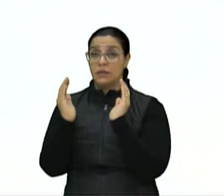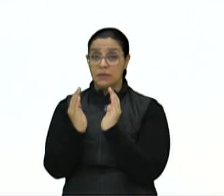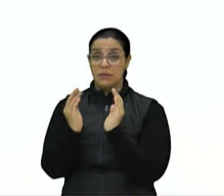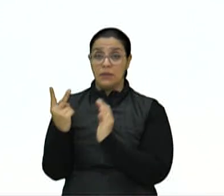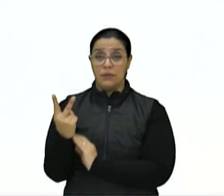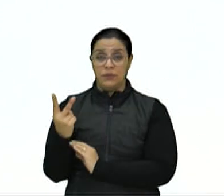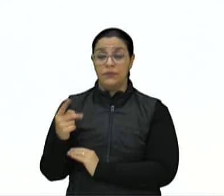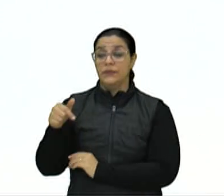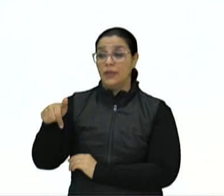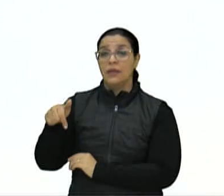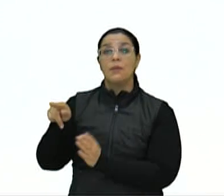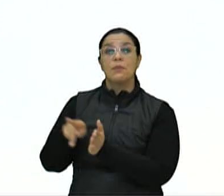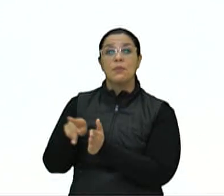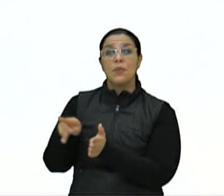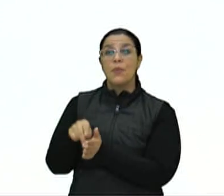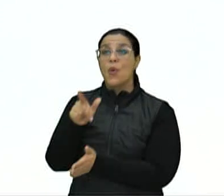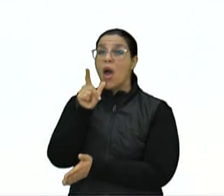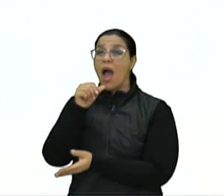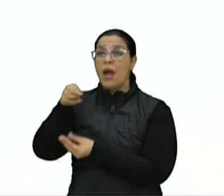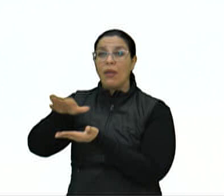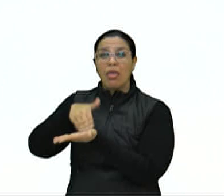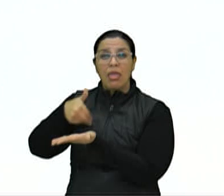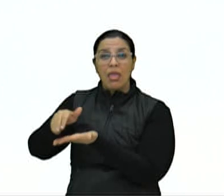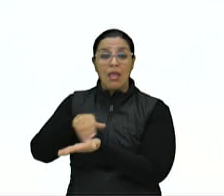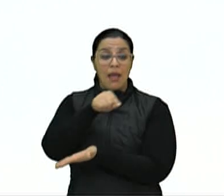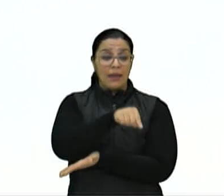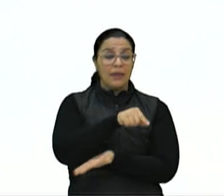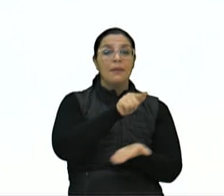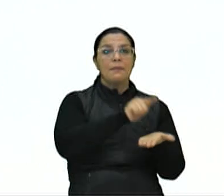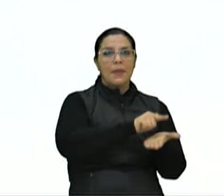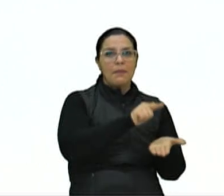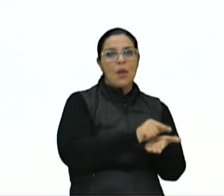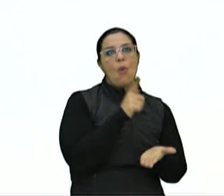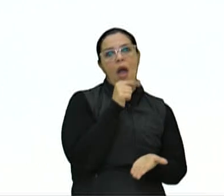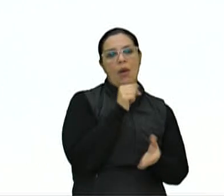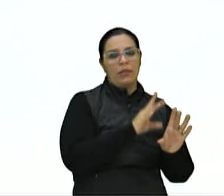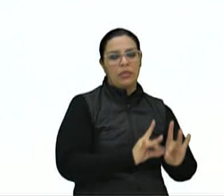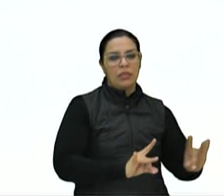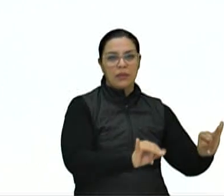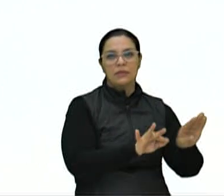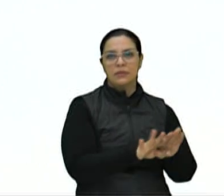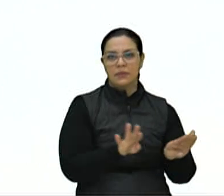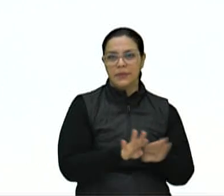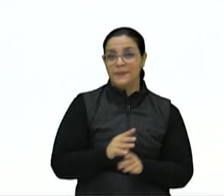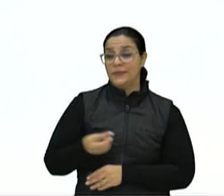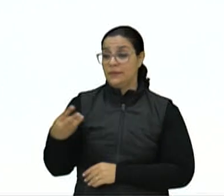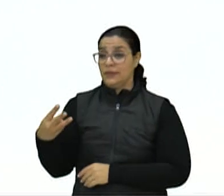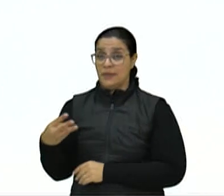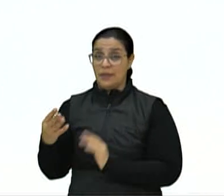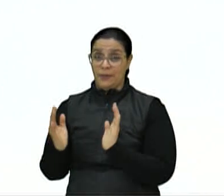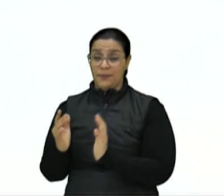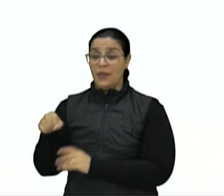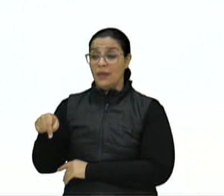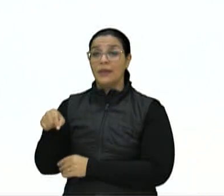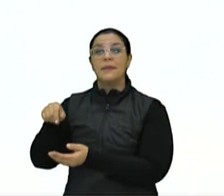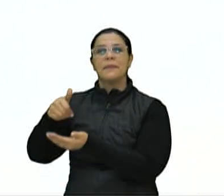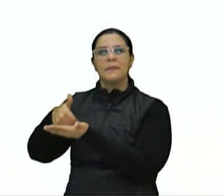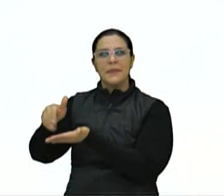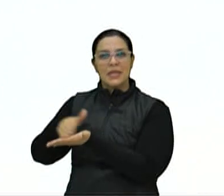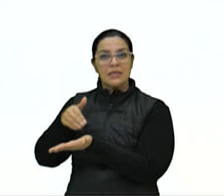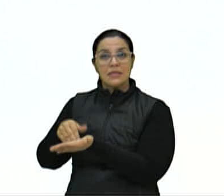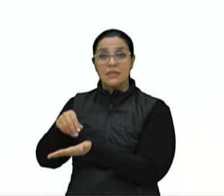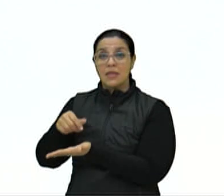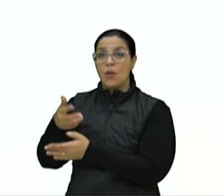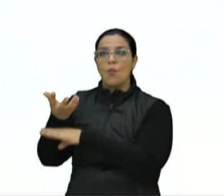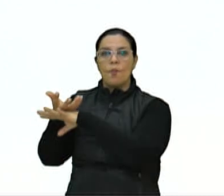item, pincel bem molhado sobre o papel molhado. Terceiro item, pincel seco com